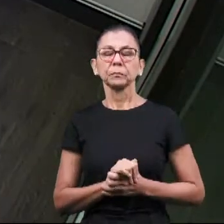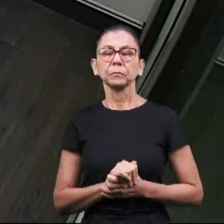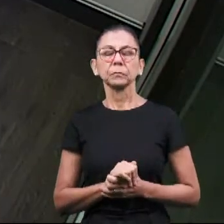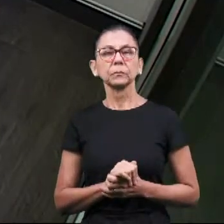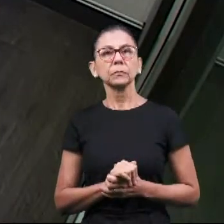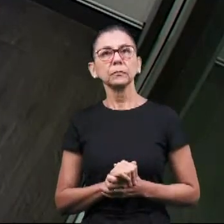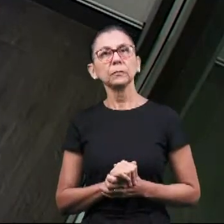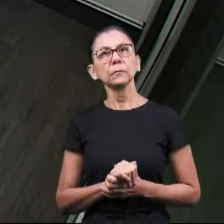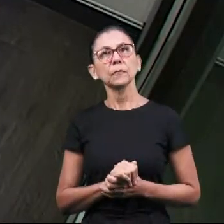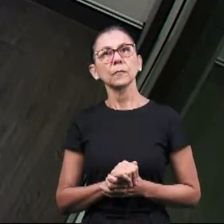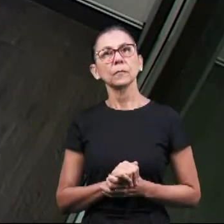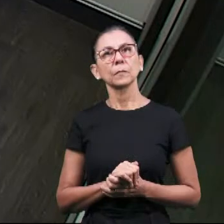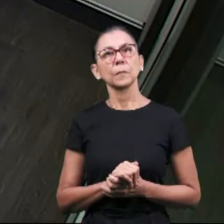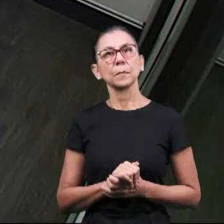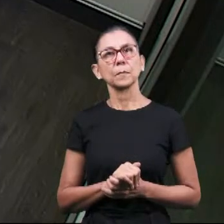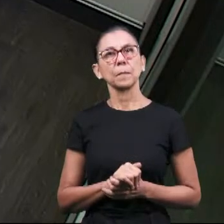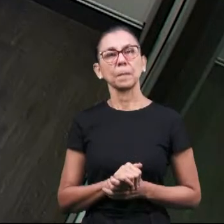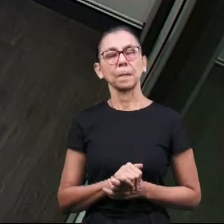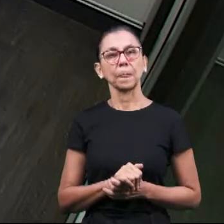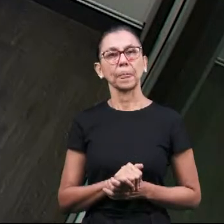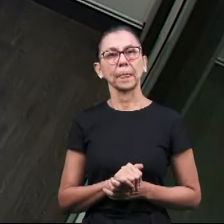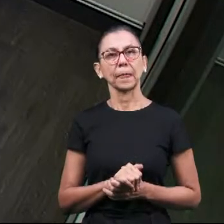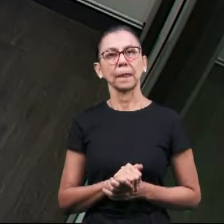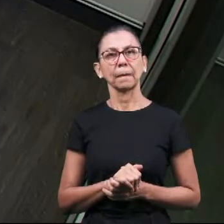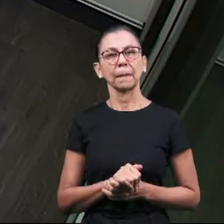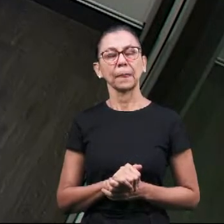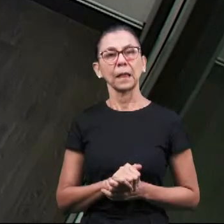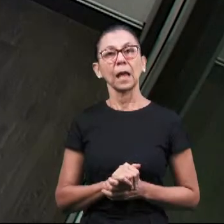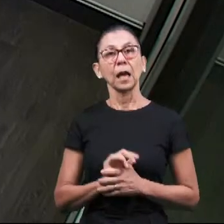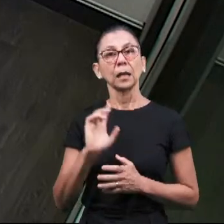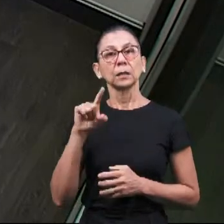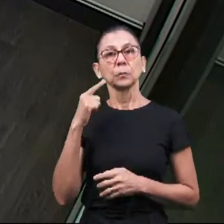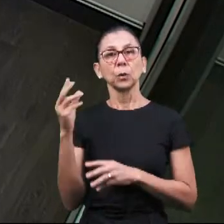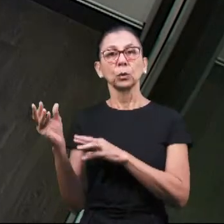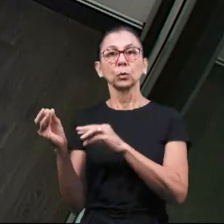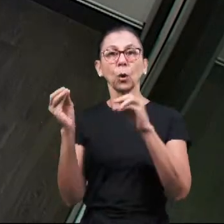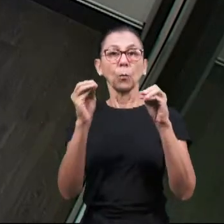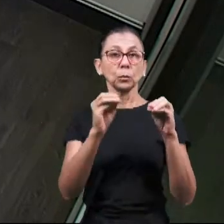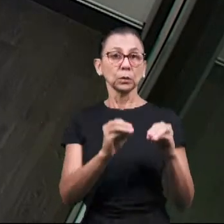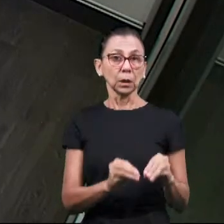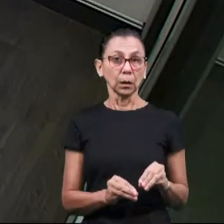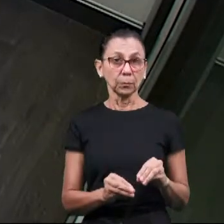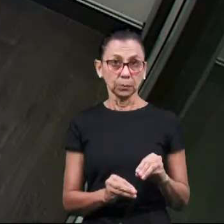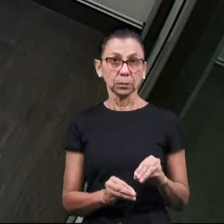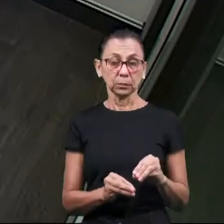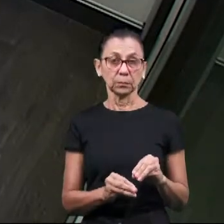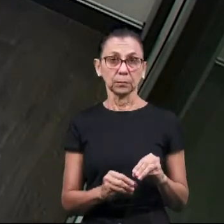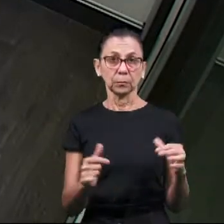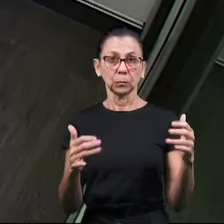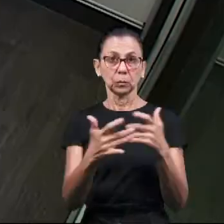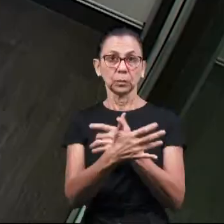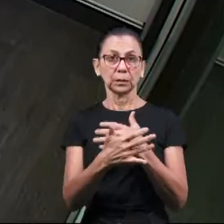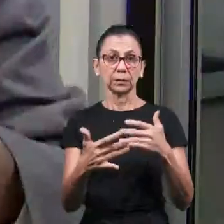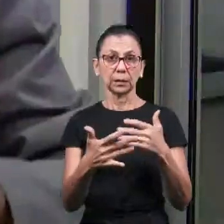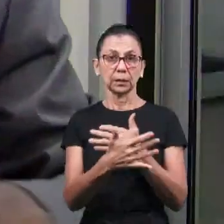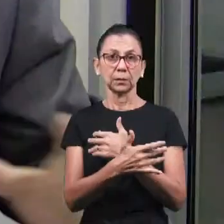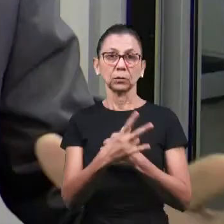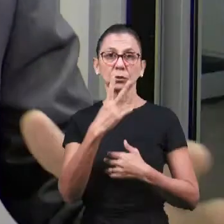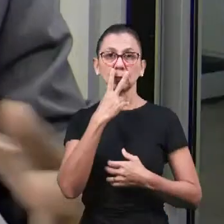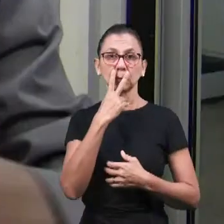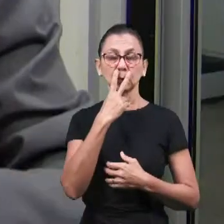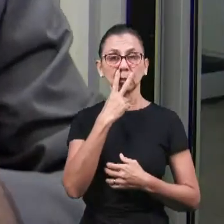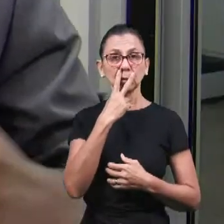ela era ali do... Ela, indo pra lá, depois nós voltamos, mudamos pra cidade, ela começou a ir no Parque Moscoso. E ali no Parque Moscoso, ela